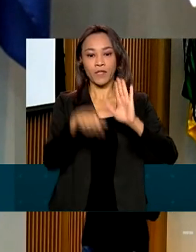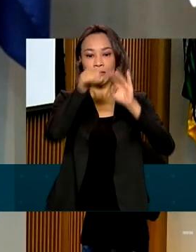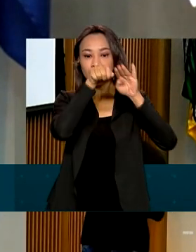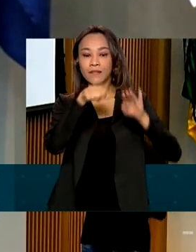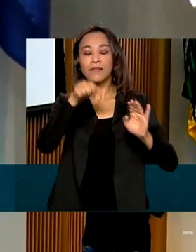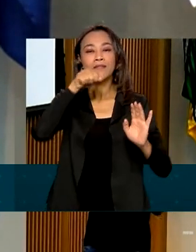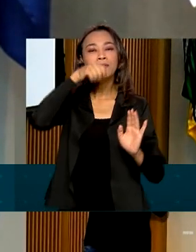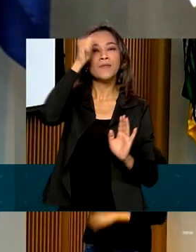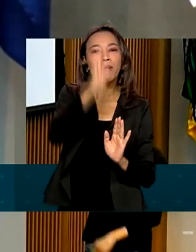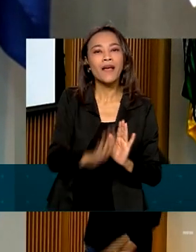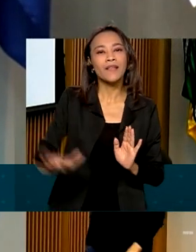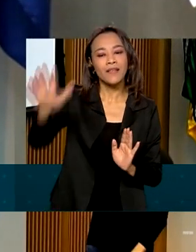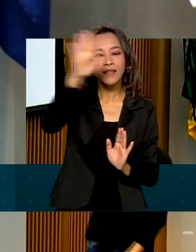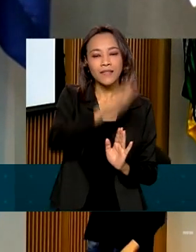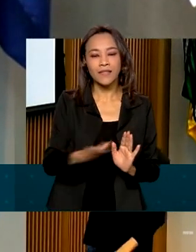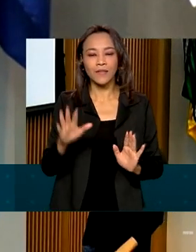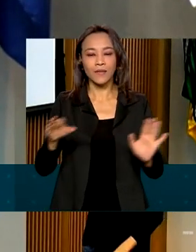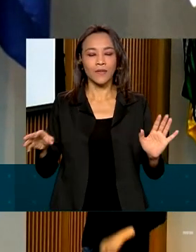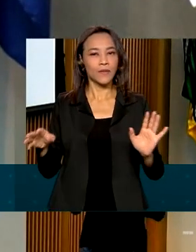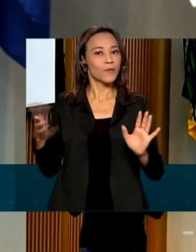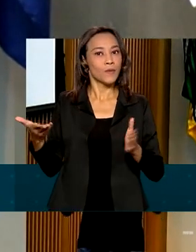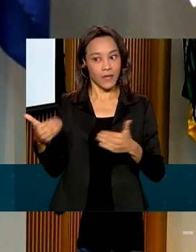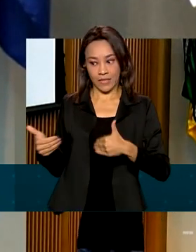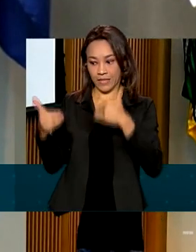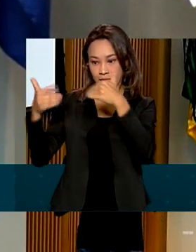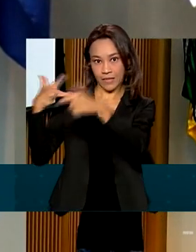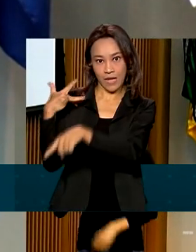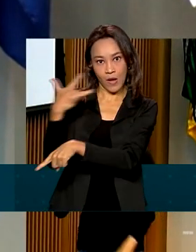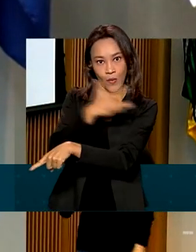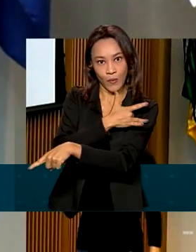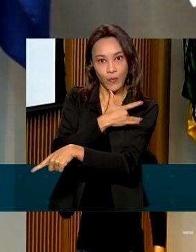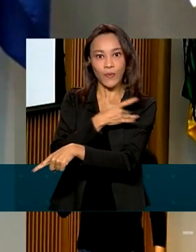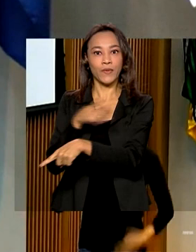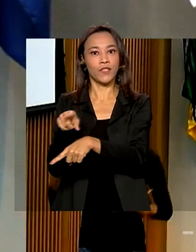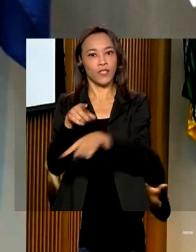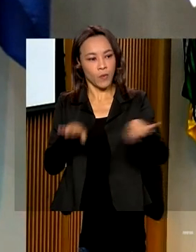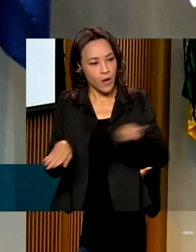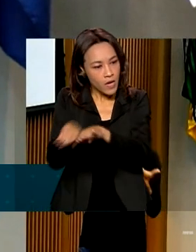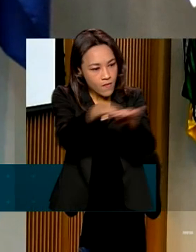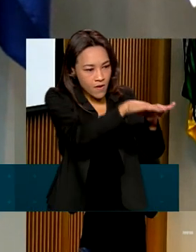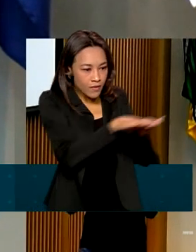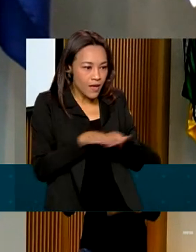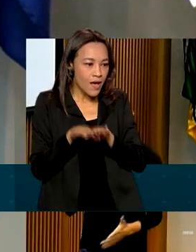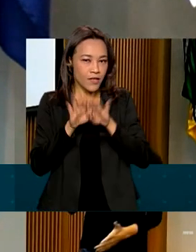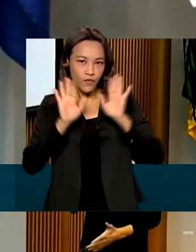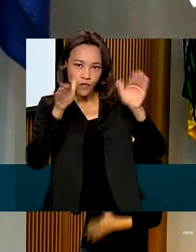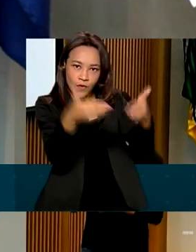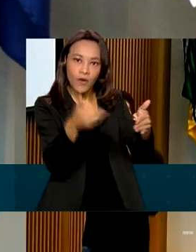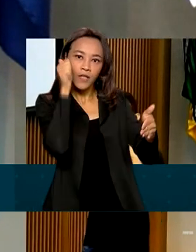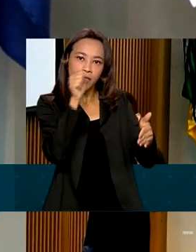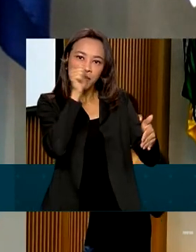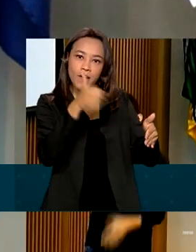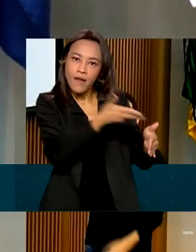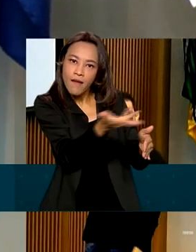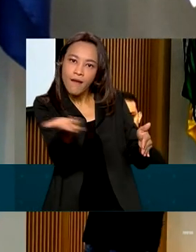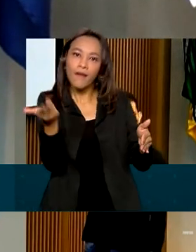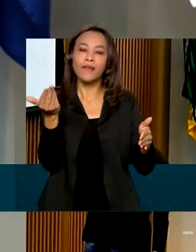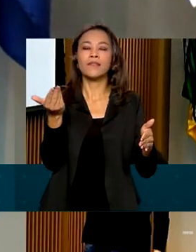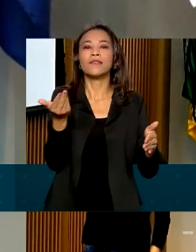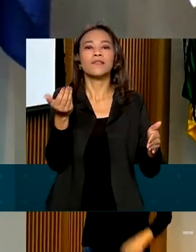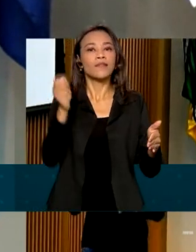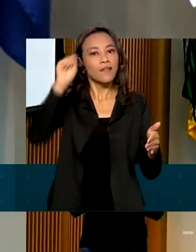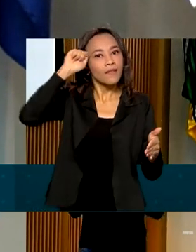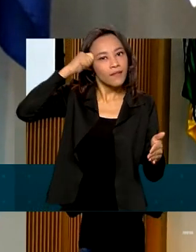Nacional através da saúde para trabalhar a promoção da Equidade de saúde voltar para mulheres negras mulheres